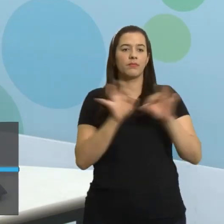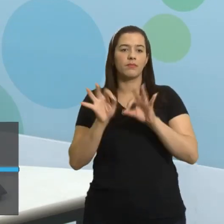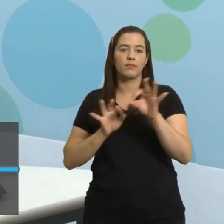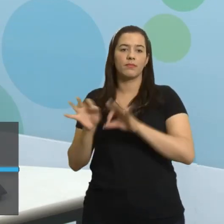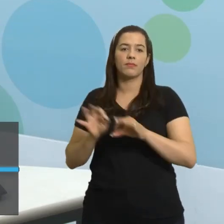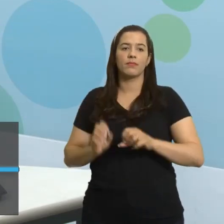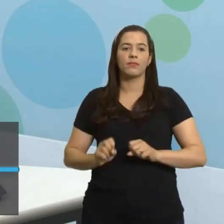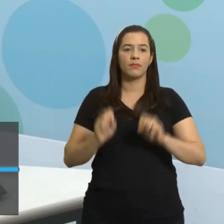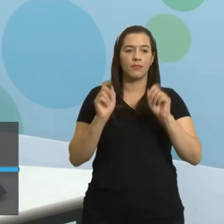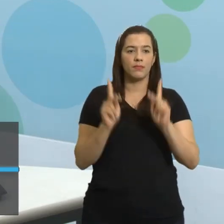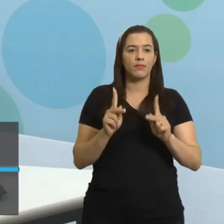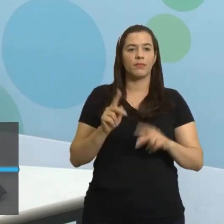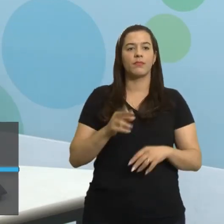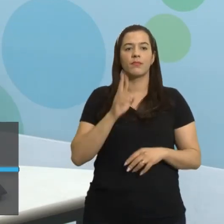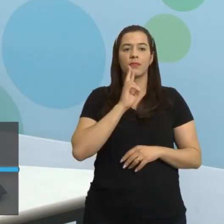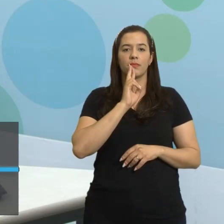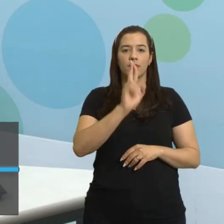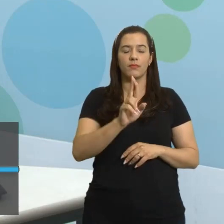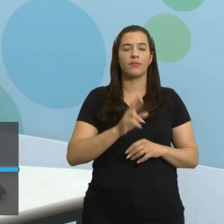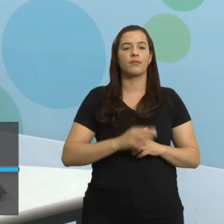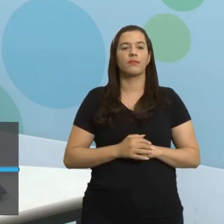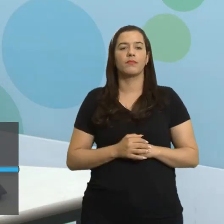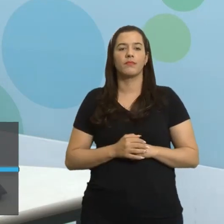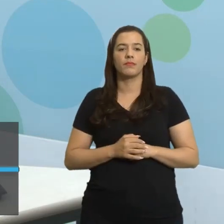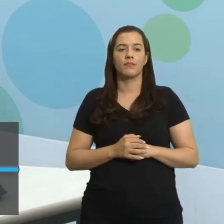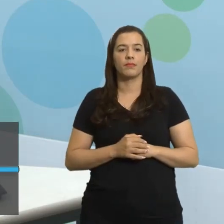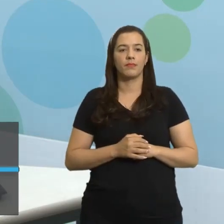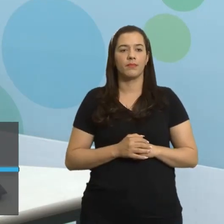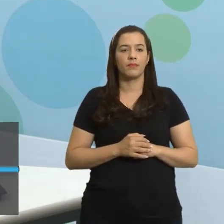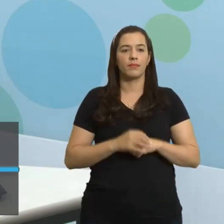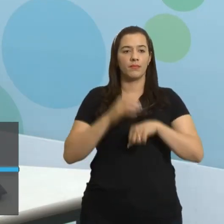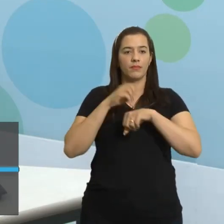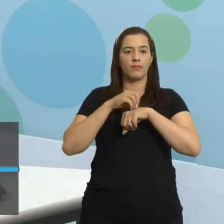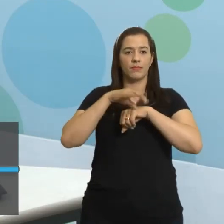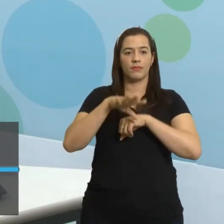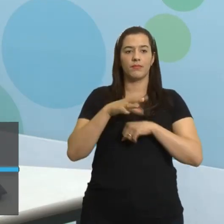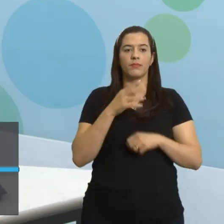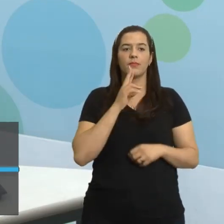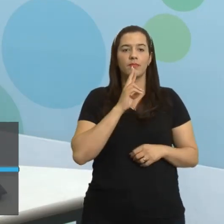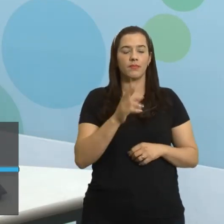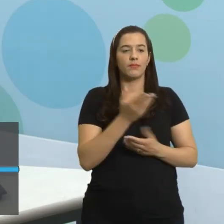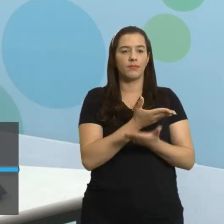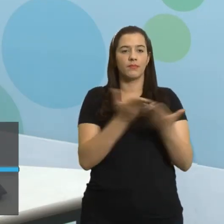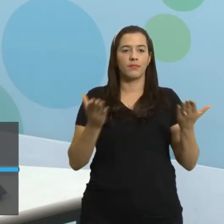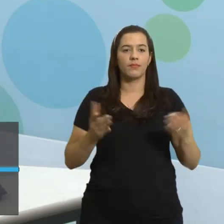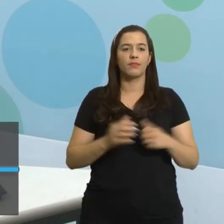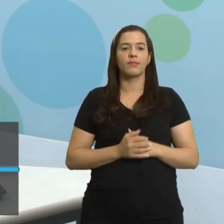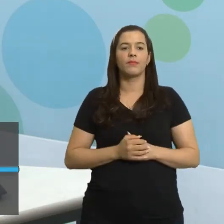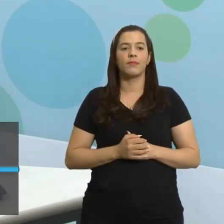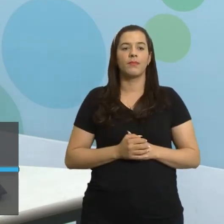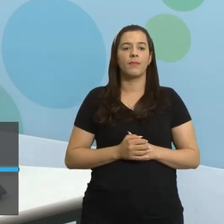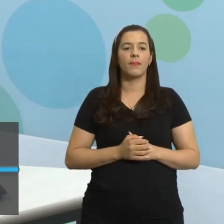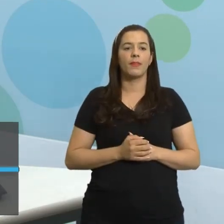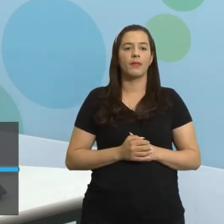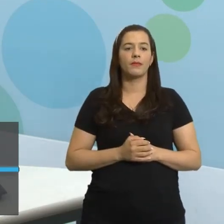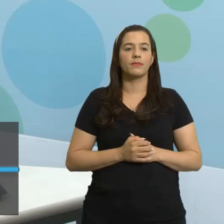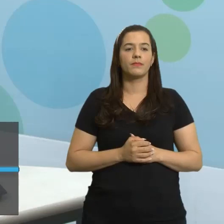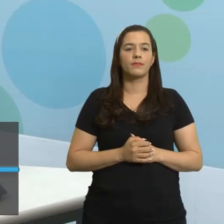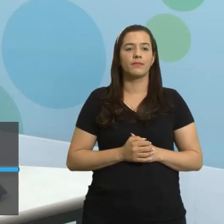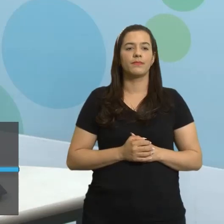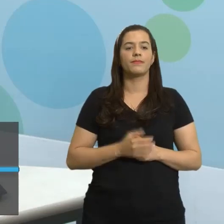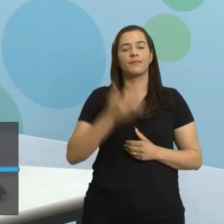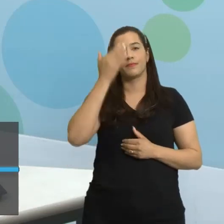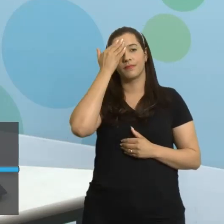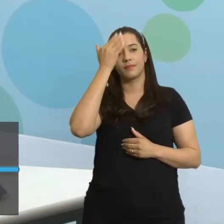isso, ok? Foi a resposta que eu tive aqui, só para dar uma devolutiva para a senhora mesmo. E é isso.